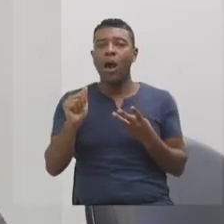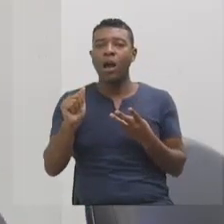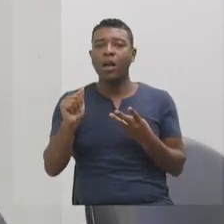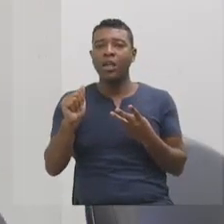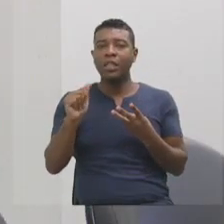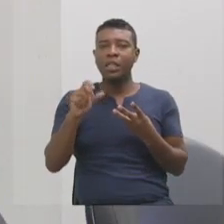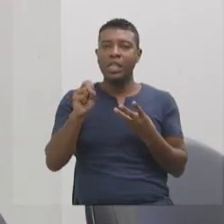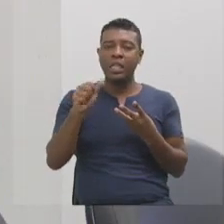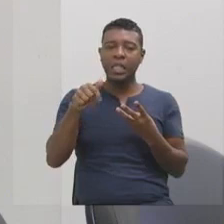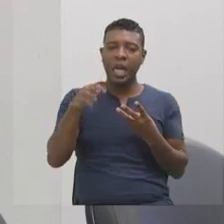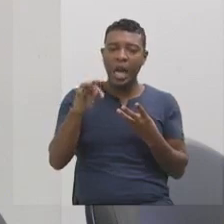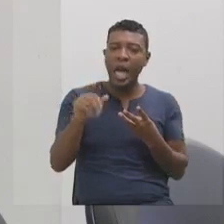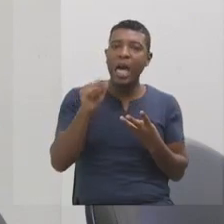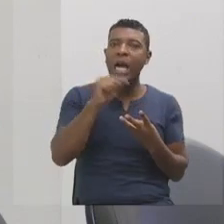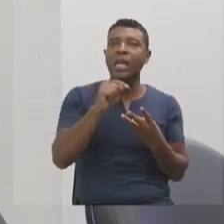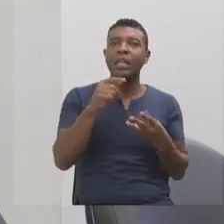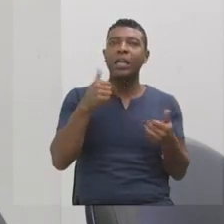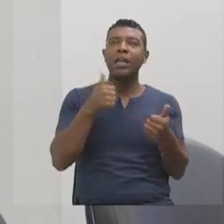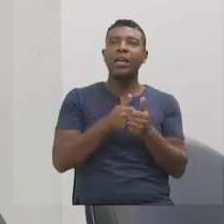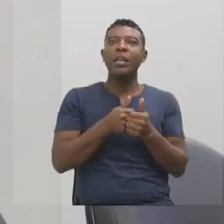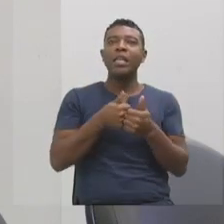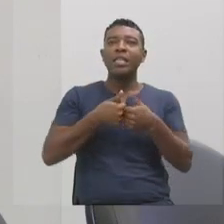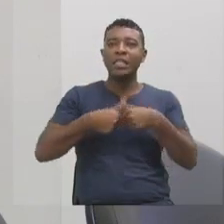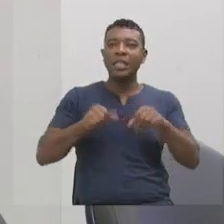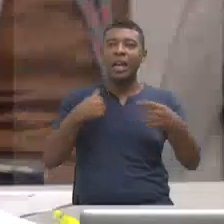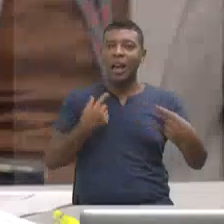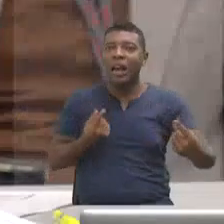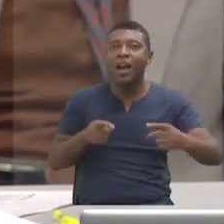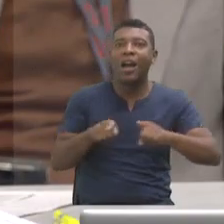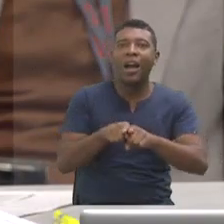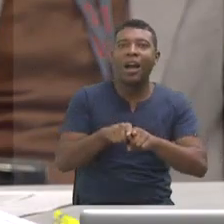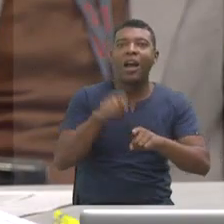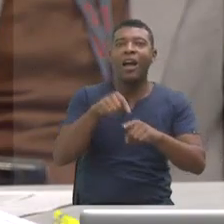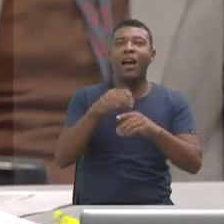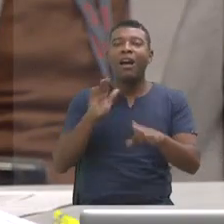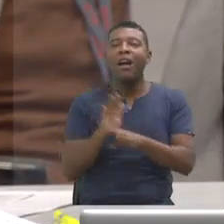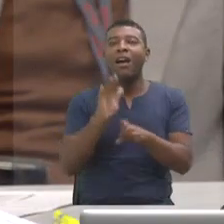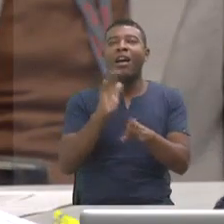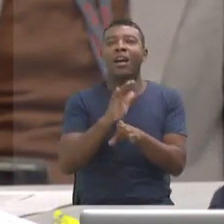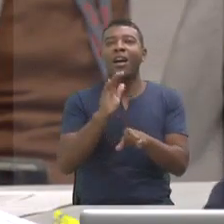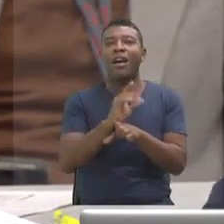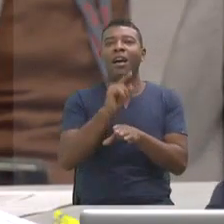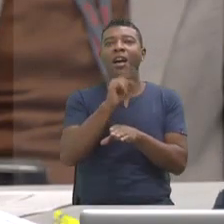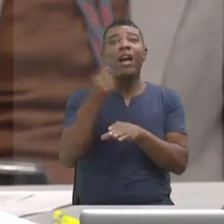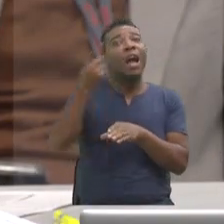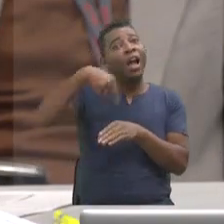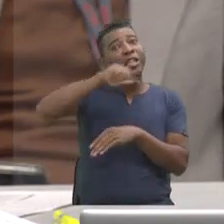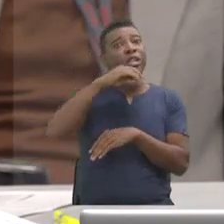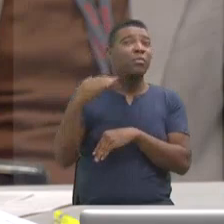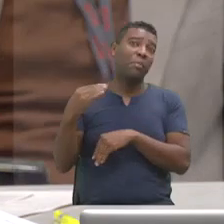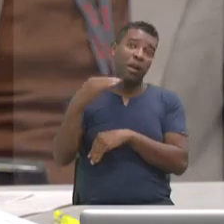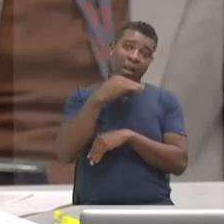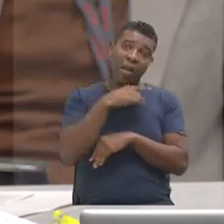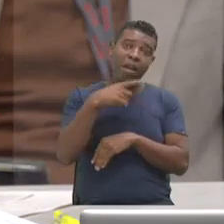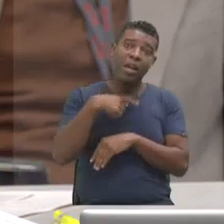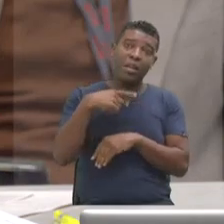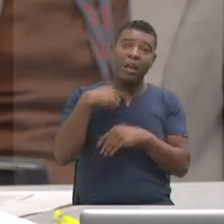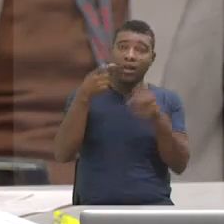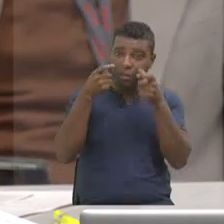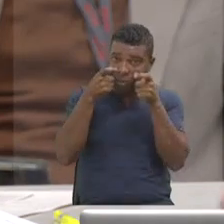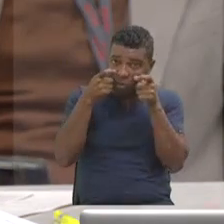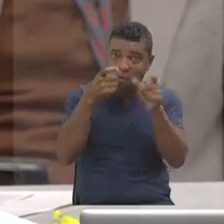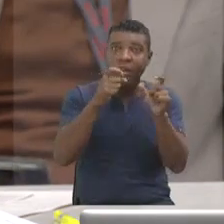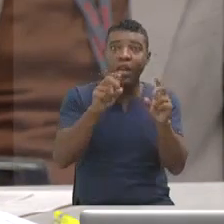colaborativa né em relação hemodiálise a gente percebe a gente percebe que existe uma um interesse